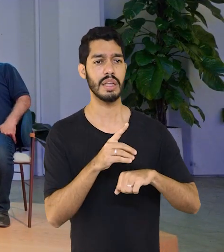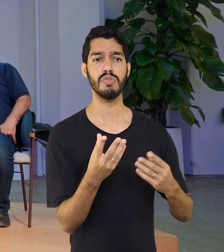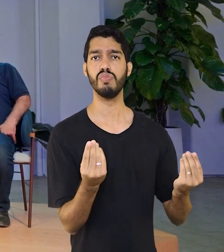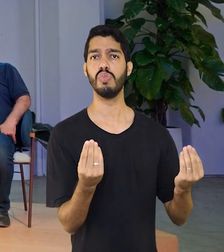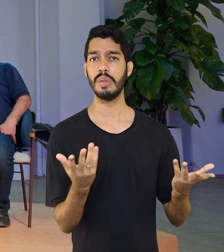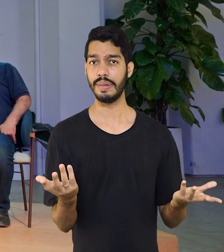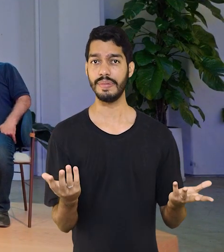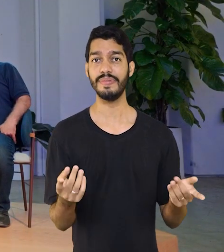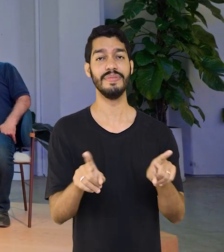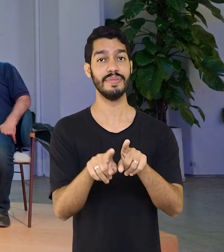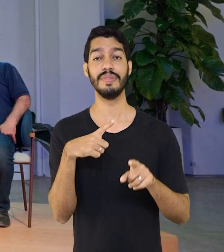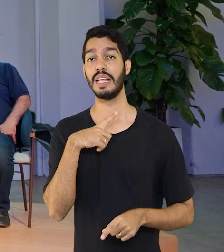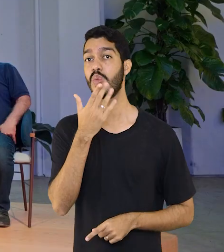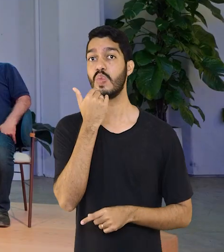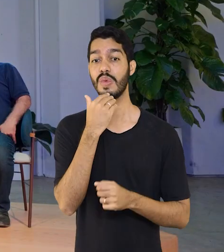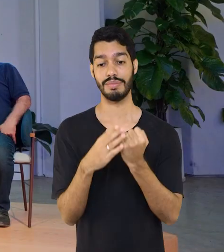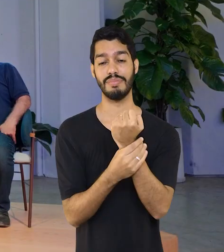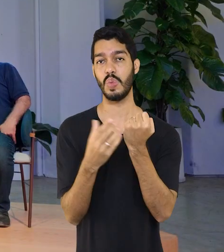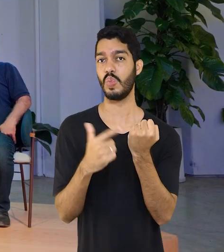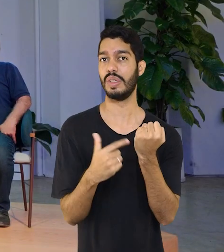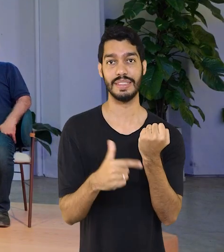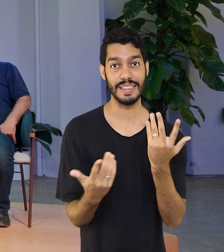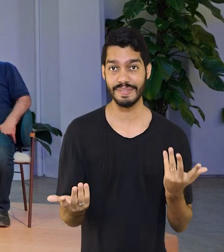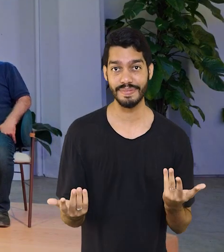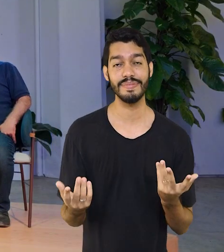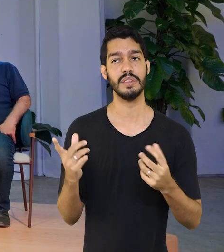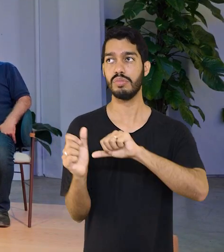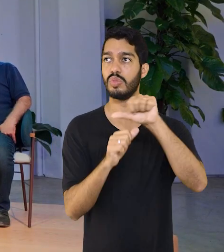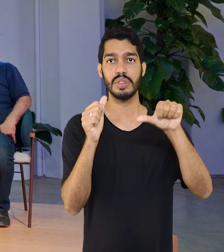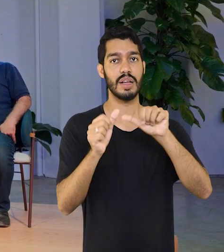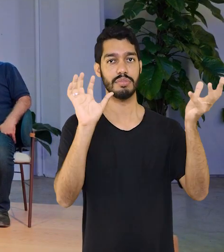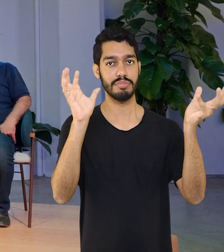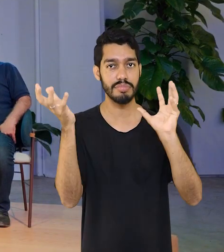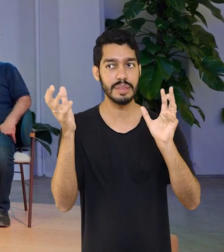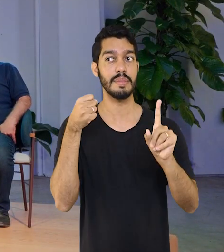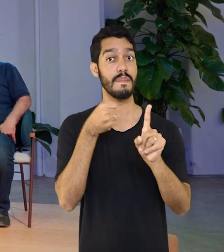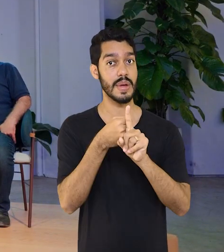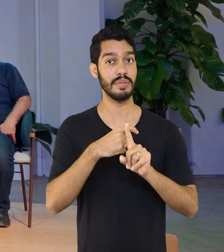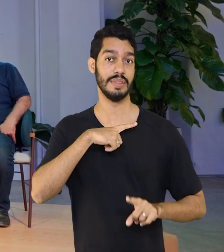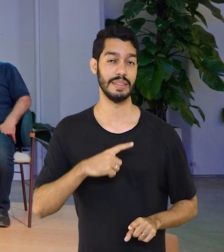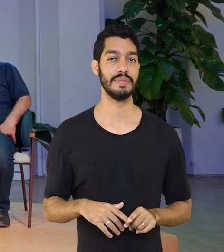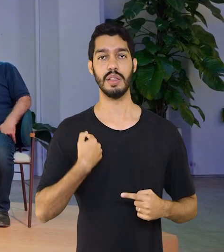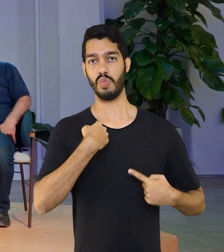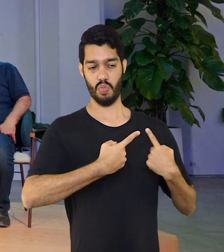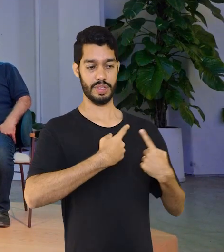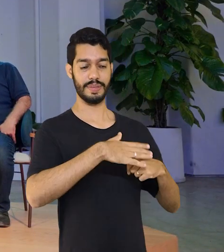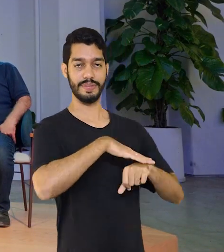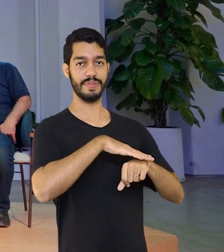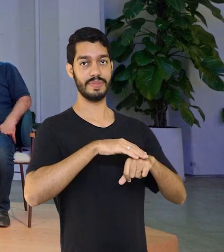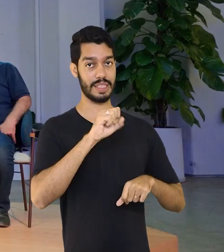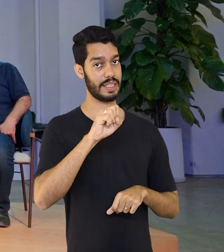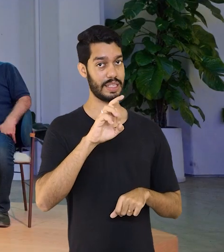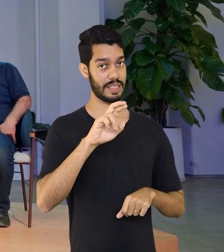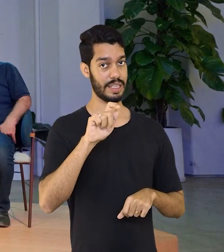gente também tem a insegurança alimentar. A gente tem alterações climáticas, a gente tem impacto, e como eu estava conversando